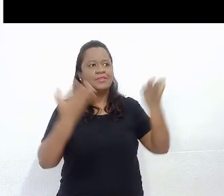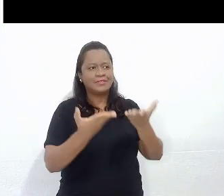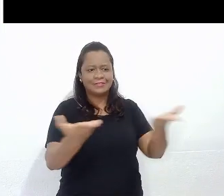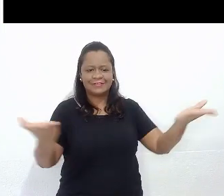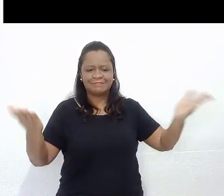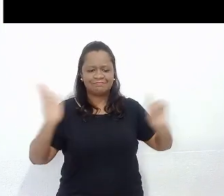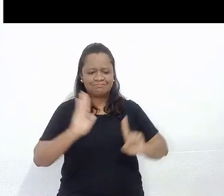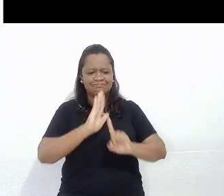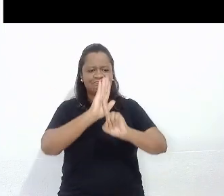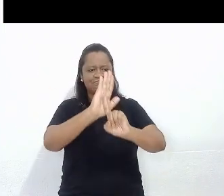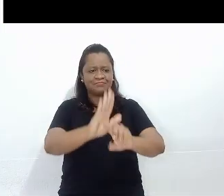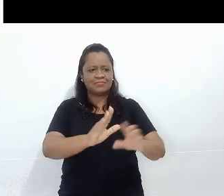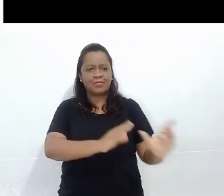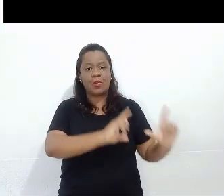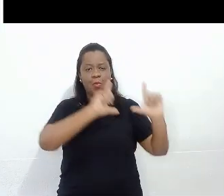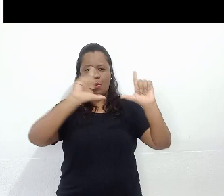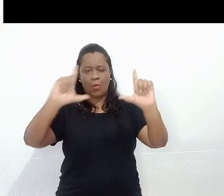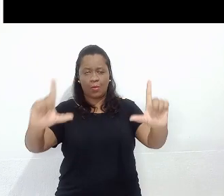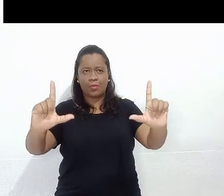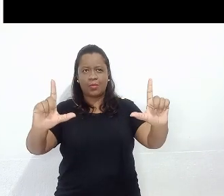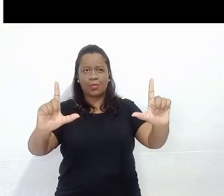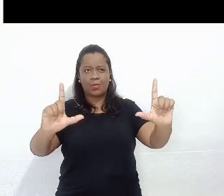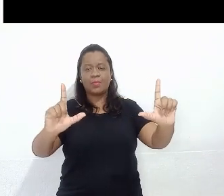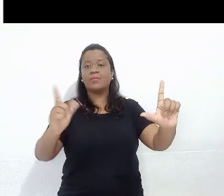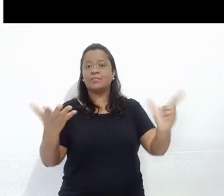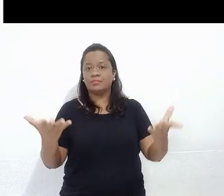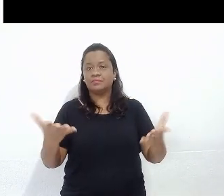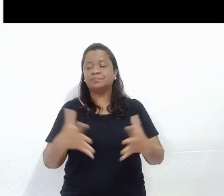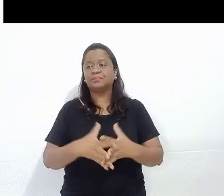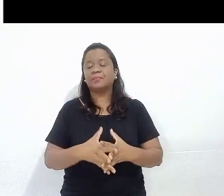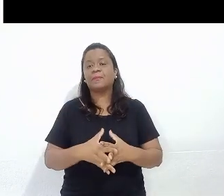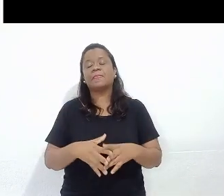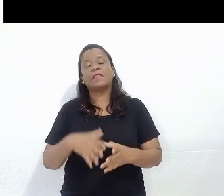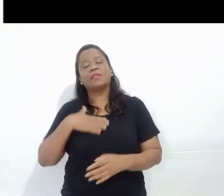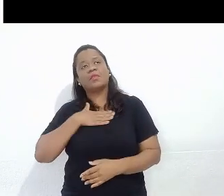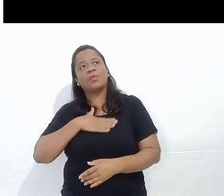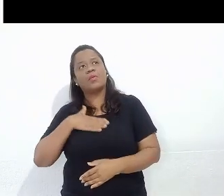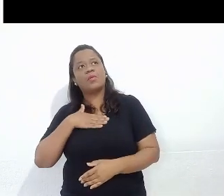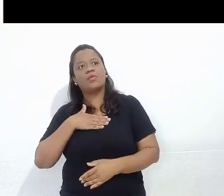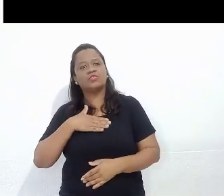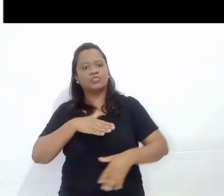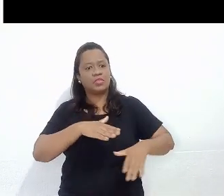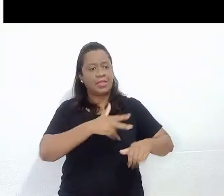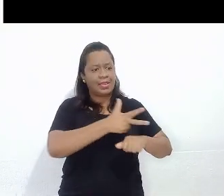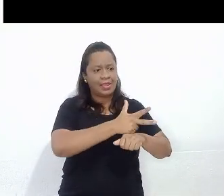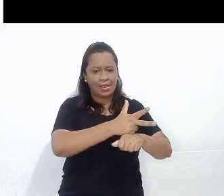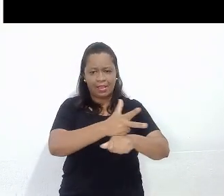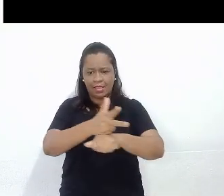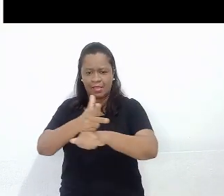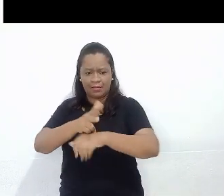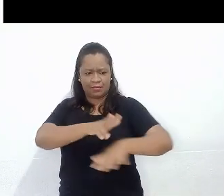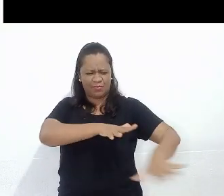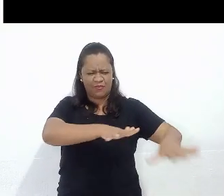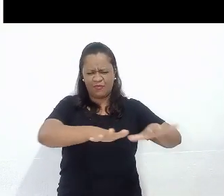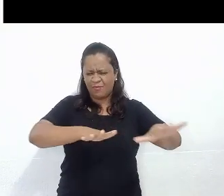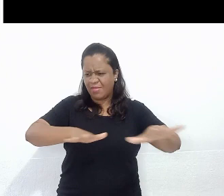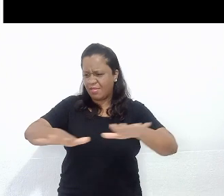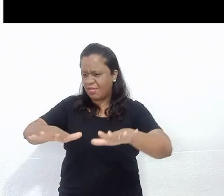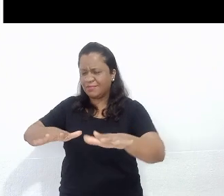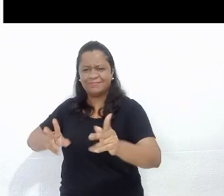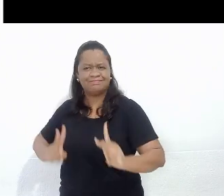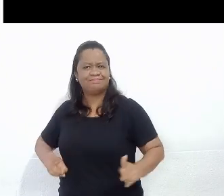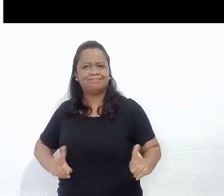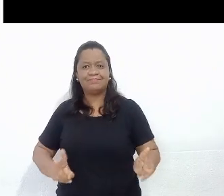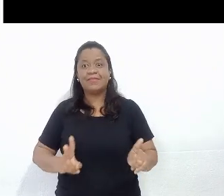muita natureza nos seus quadros. Né? Tem diretores que gostam muito do movimento de câmera, estão sempre trabalhando com o movimento, então cada um tem